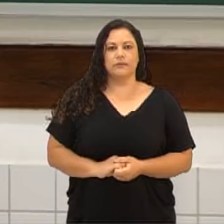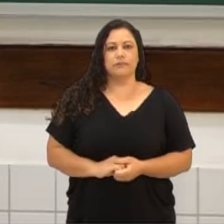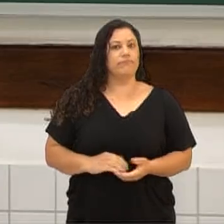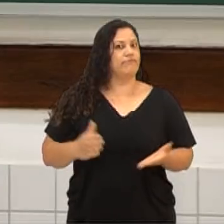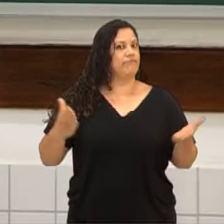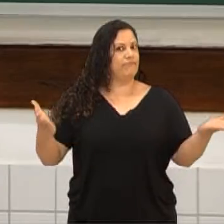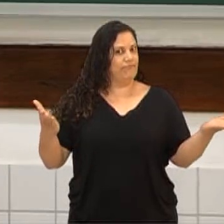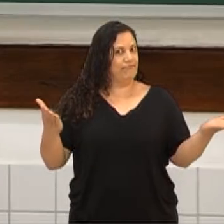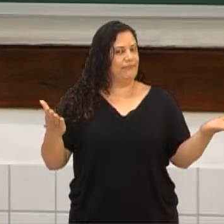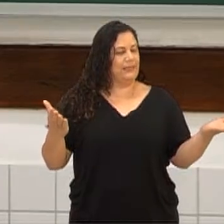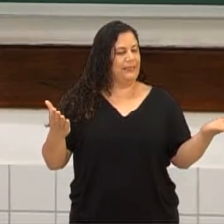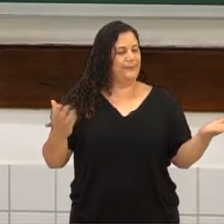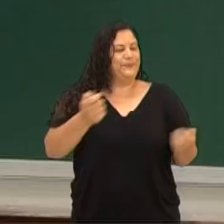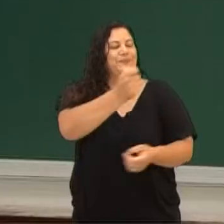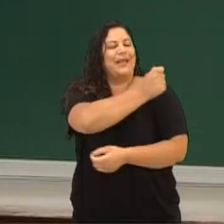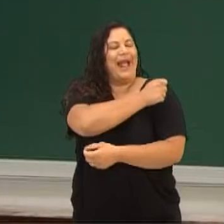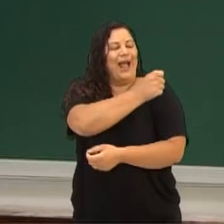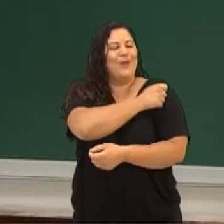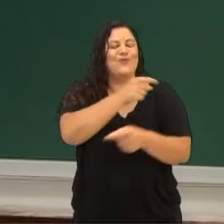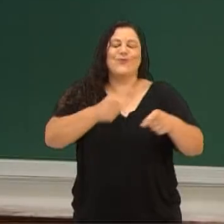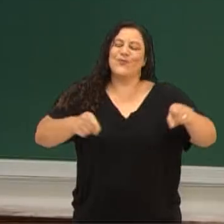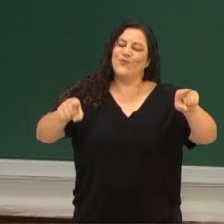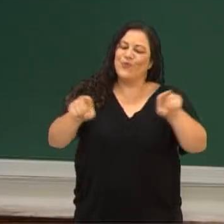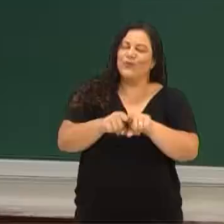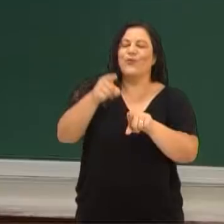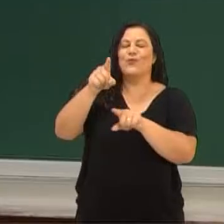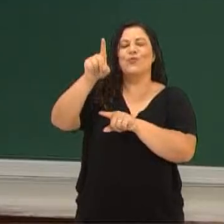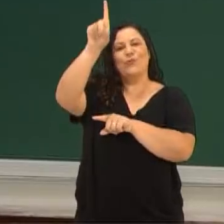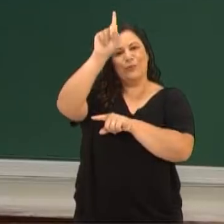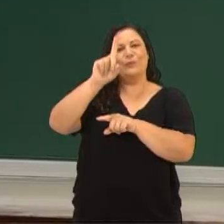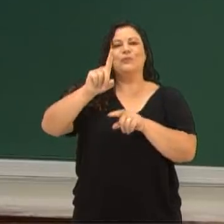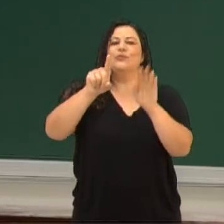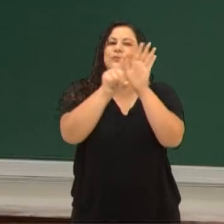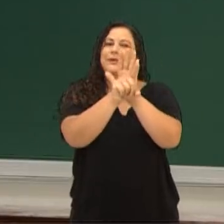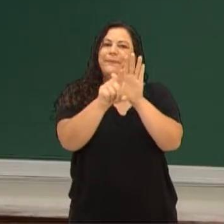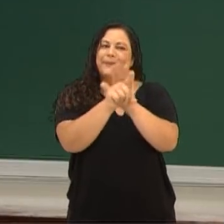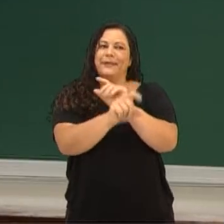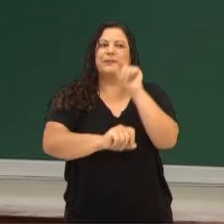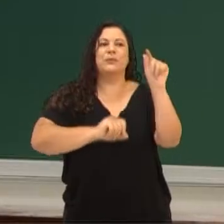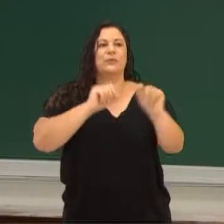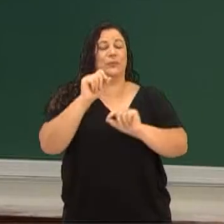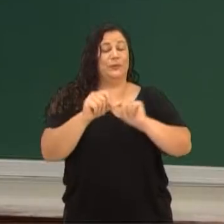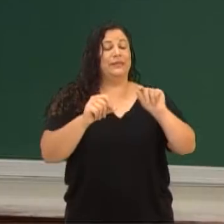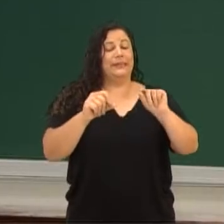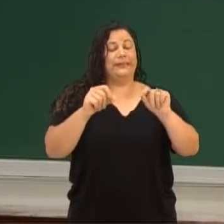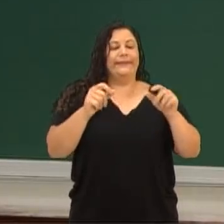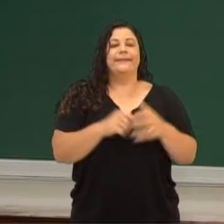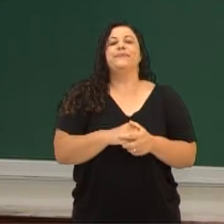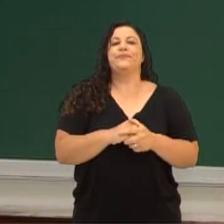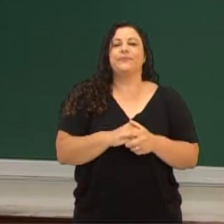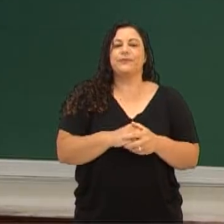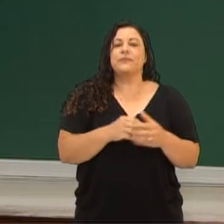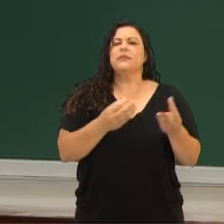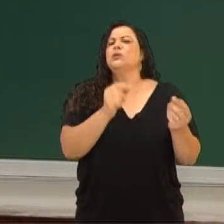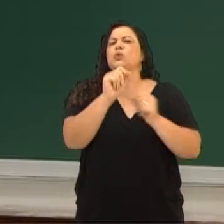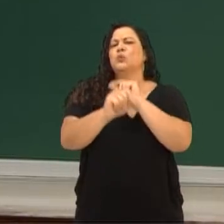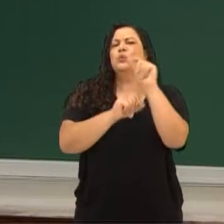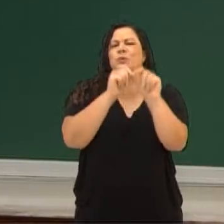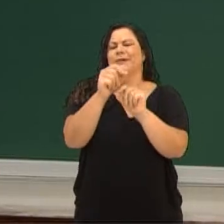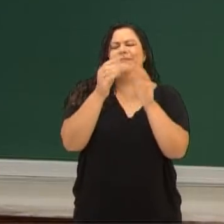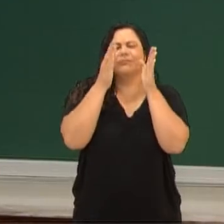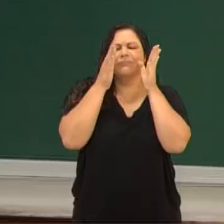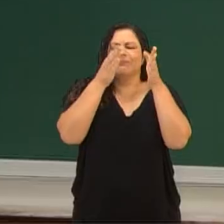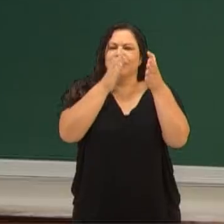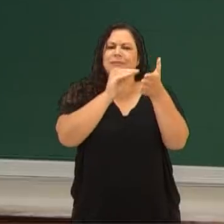Então estamos de volta, vamos corrigir aqui a nossa última atividade, um questionário. Muitas áreas destinadas à exploração mineral na África